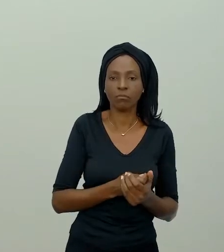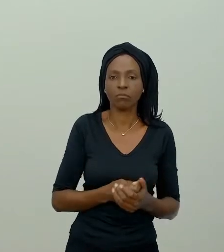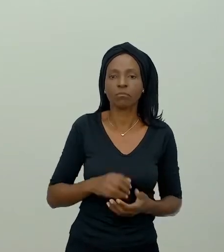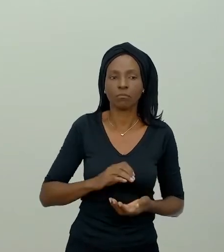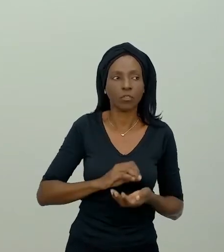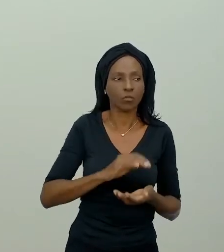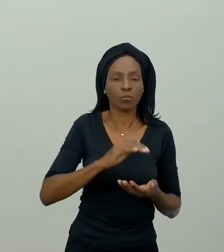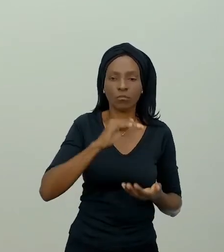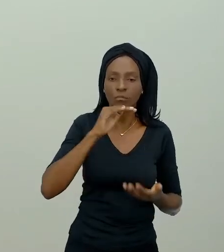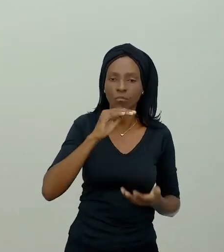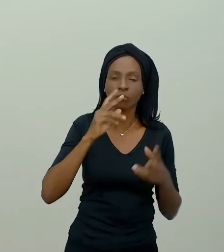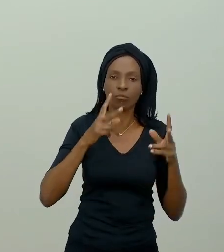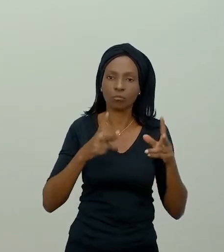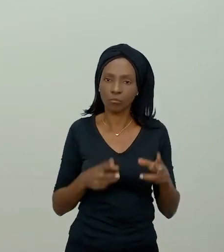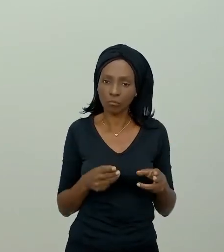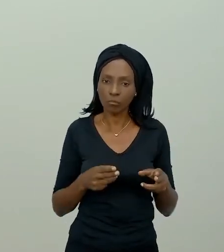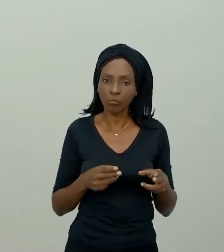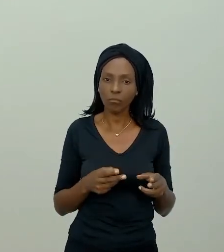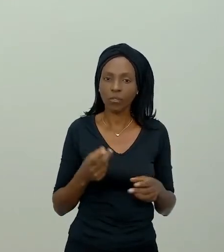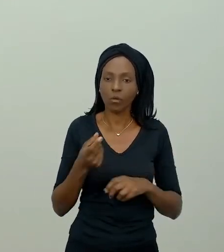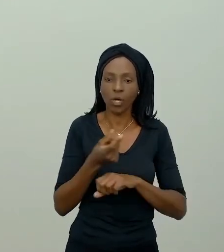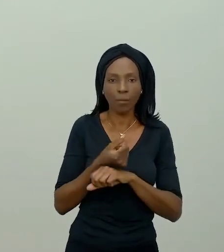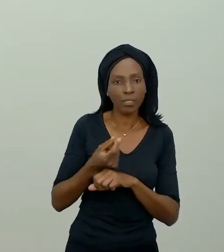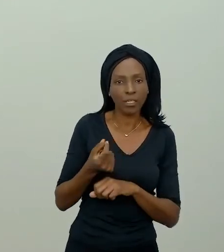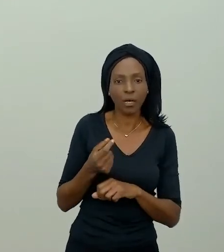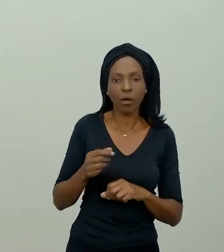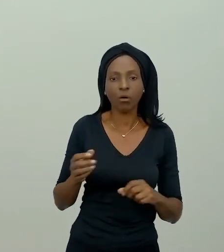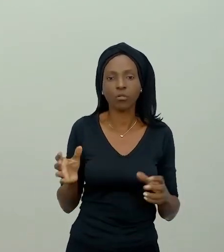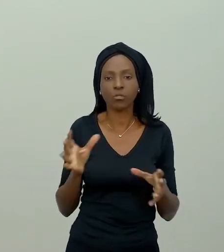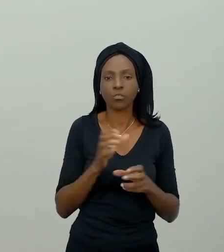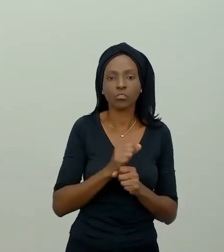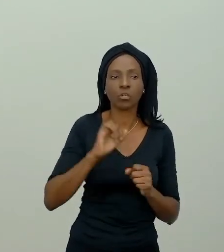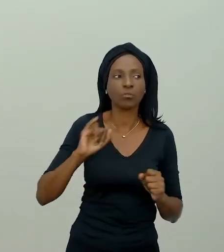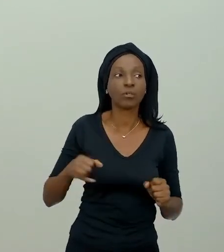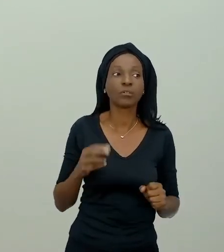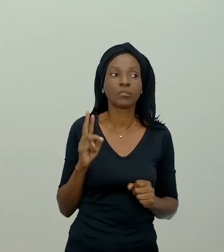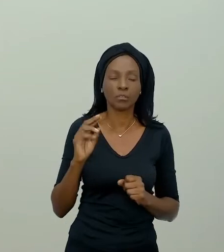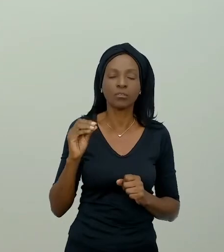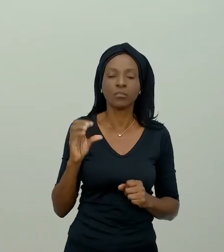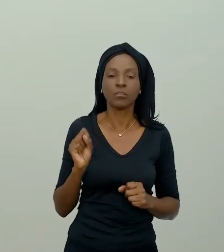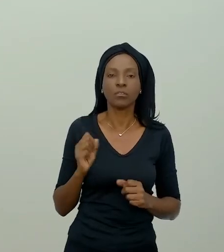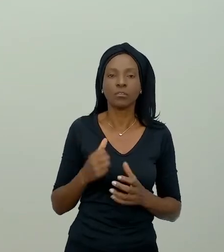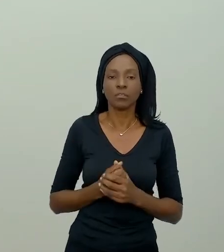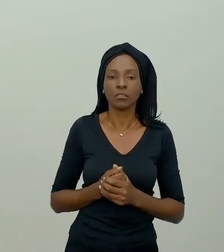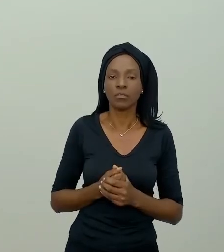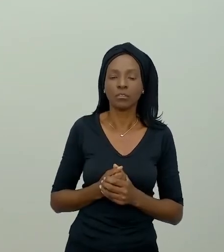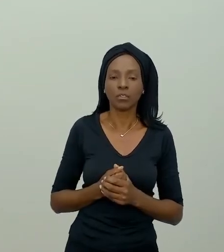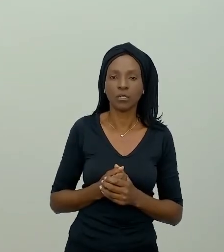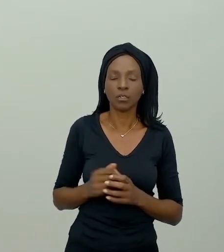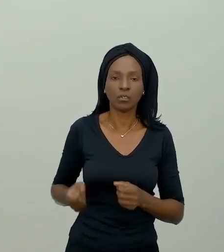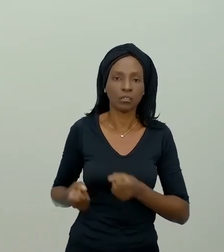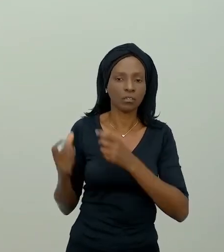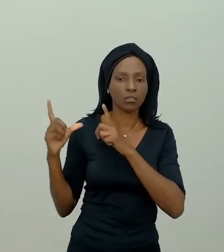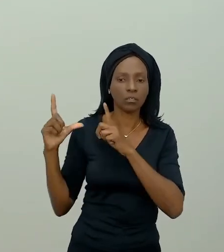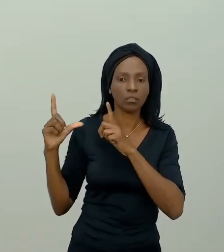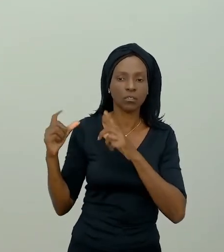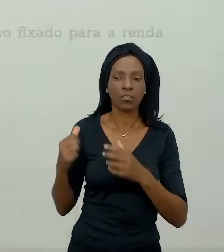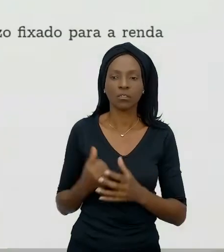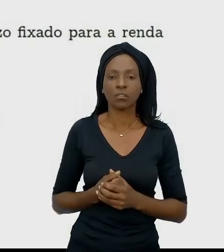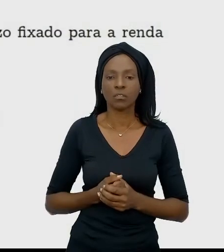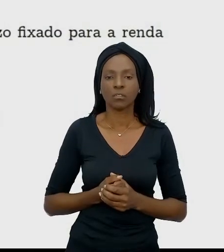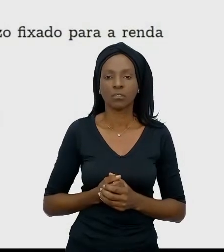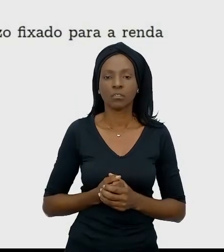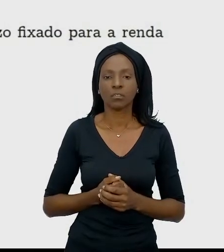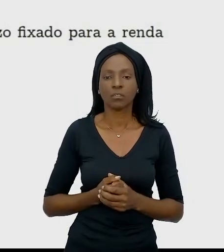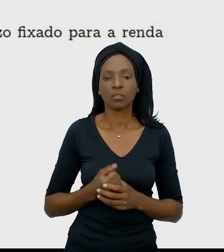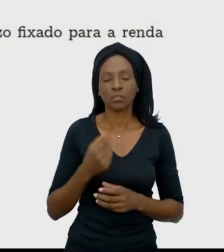montante, que é igual ao capital, mais os juros. Eu vou pedir para o nosso diretor colocar na tela, para vocês